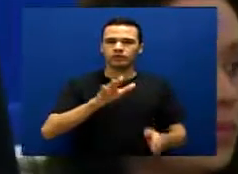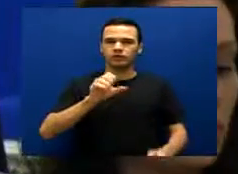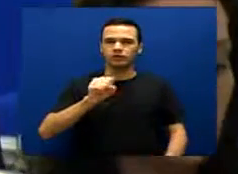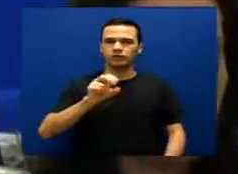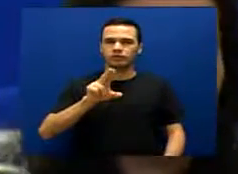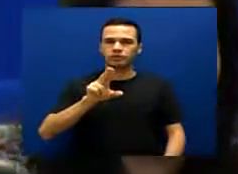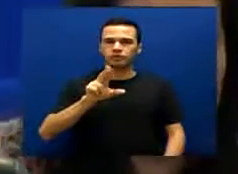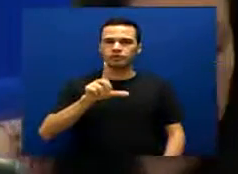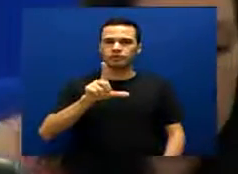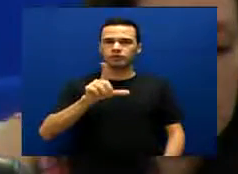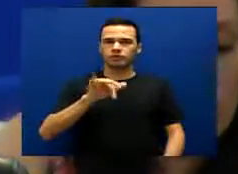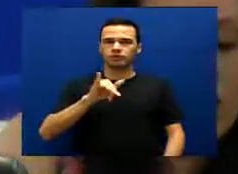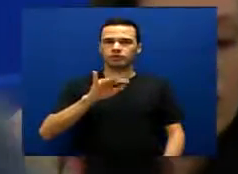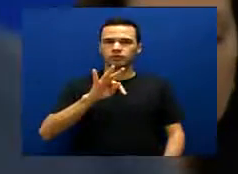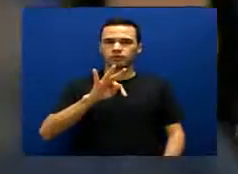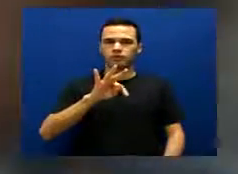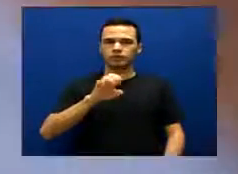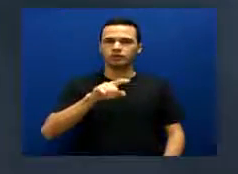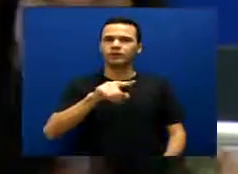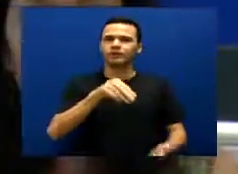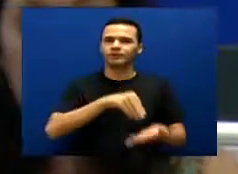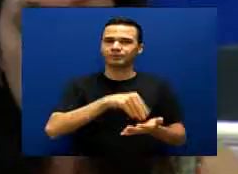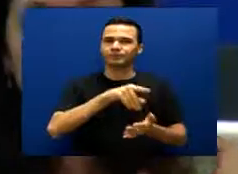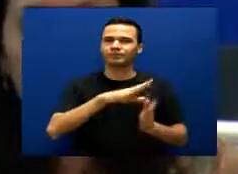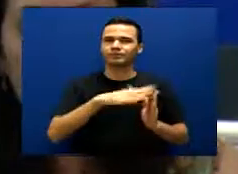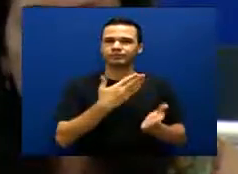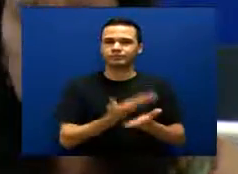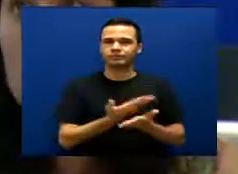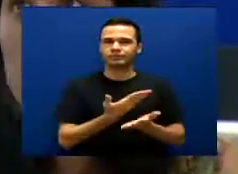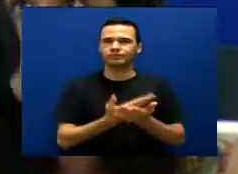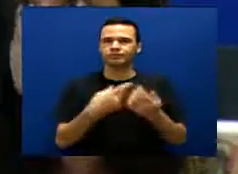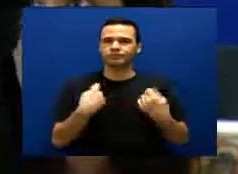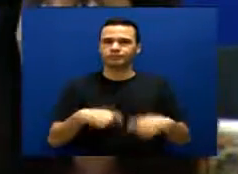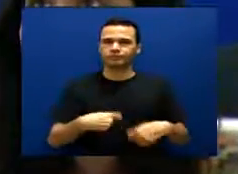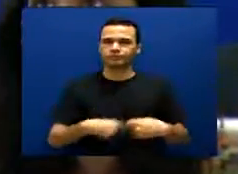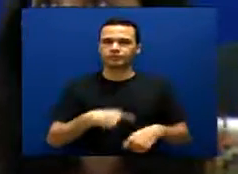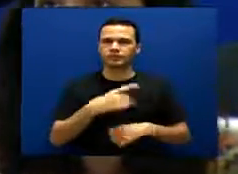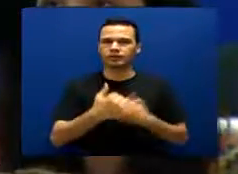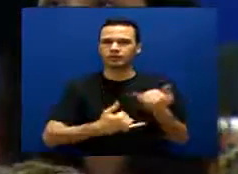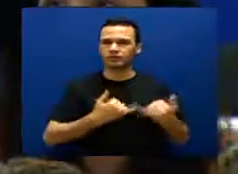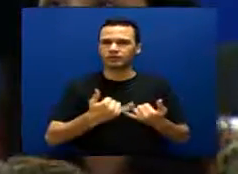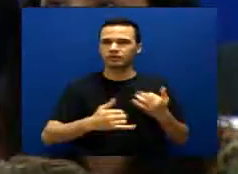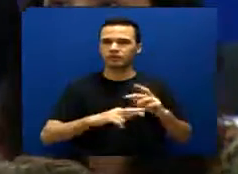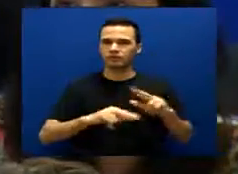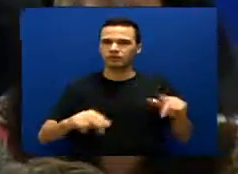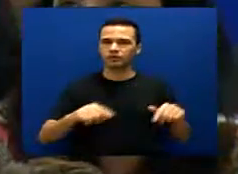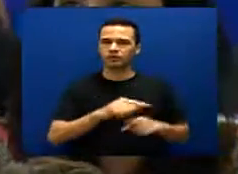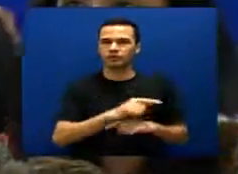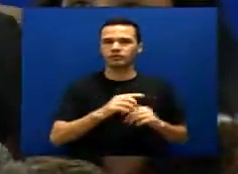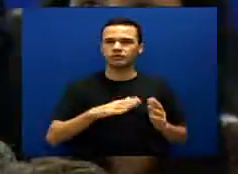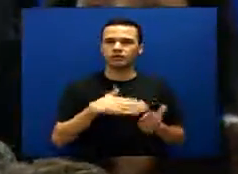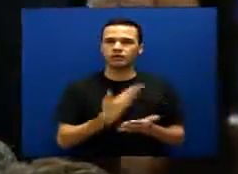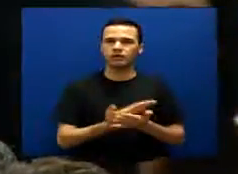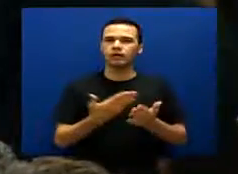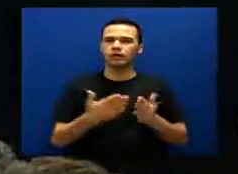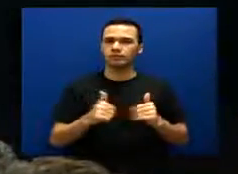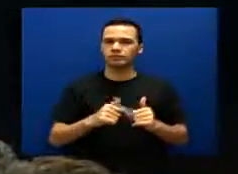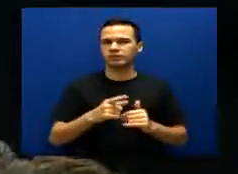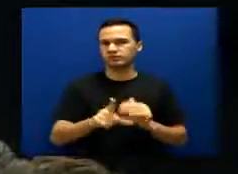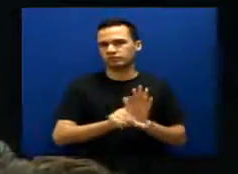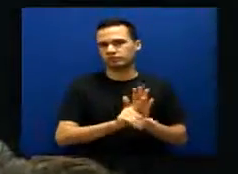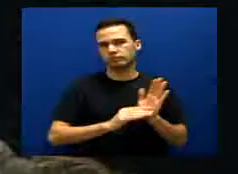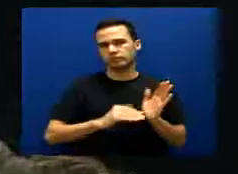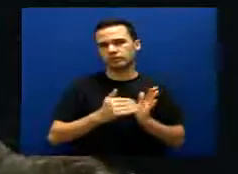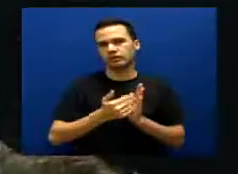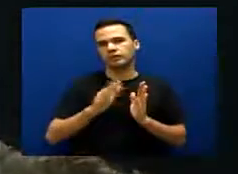seja, que isso faz muita falta nas escolas com todas as brincadeiras e ações que as crianças vão fazer. Eles pedindo para acrescentar, parece uma coisa boba,